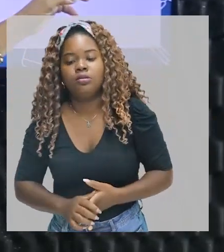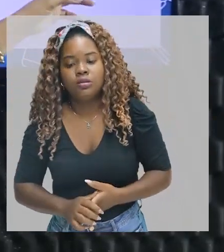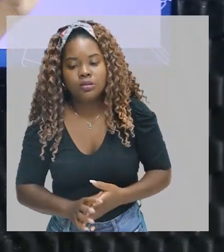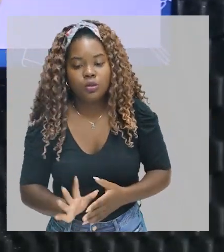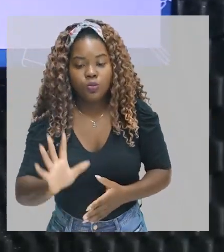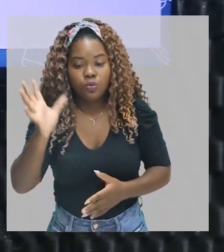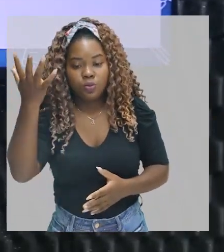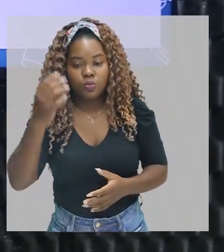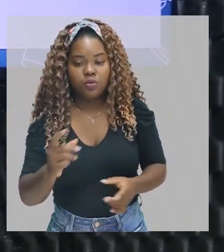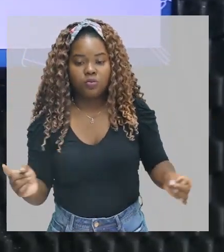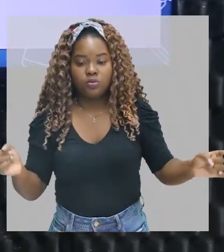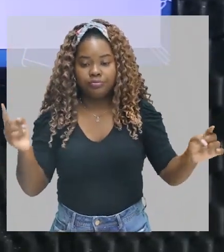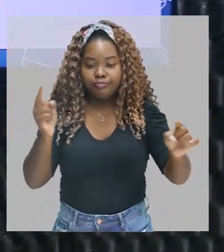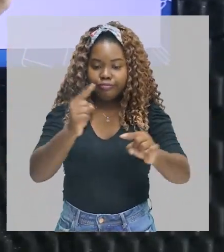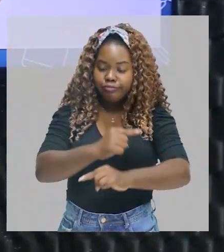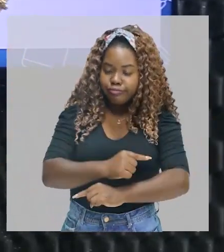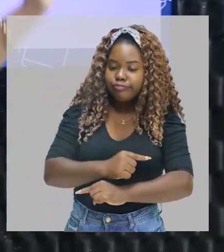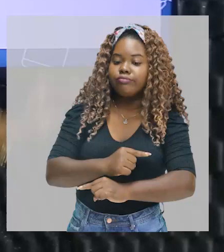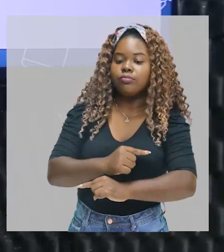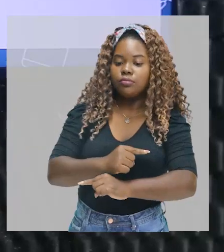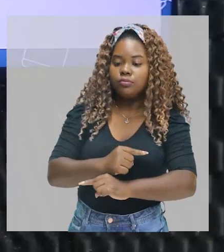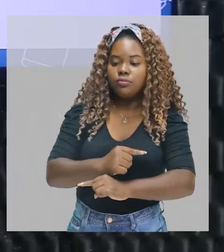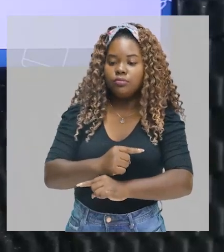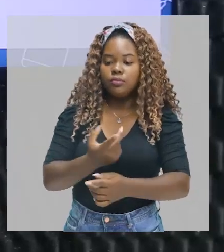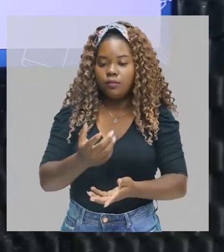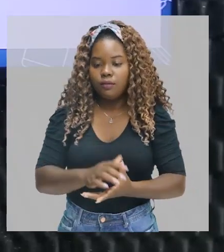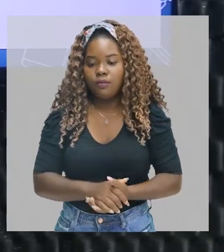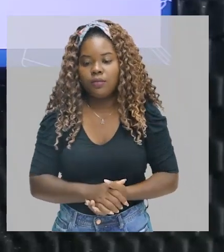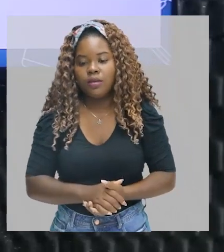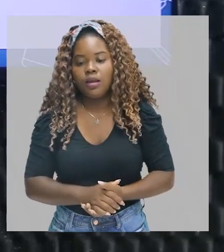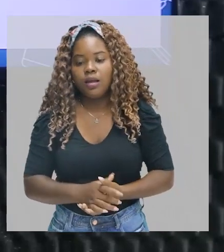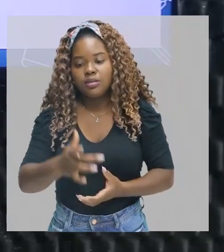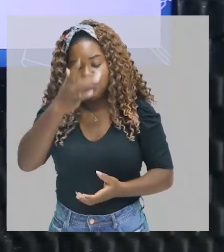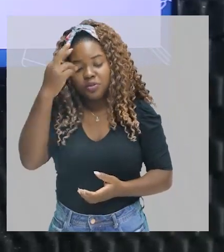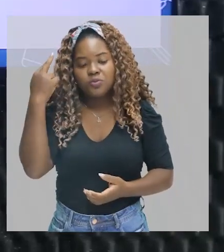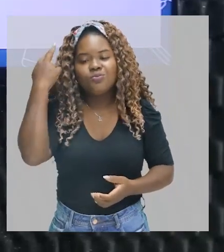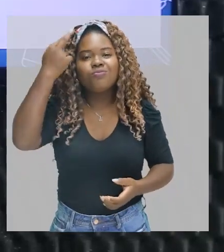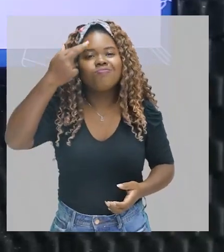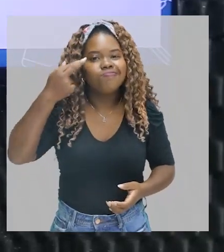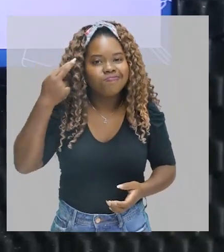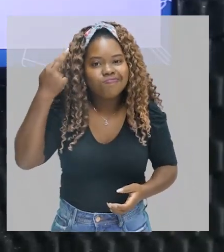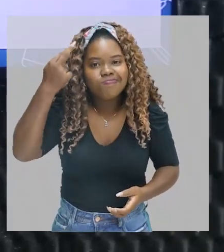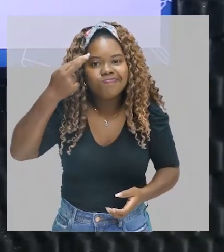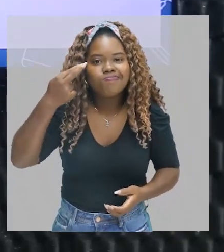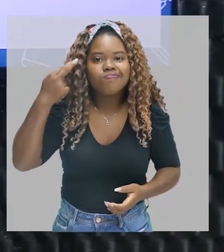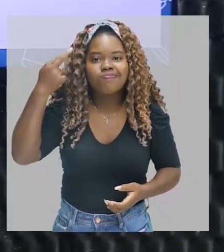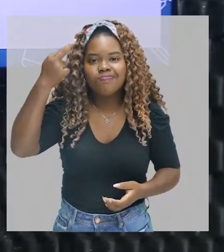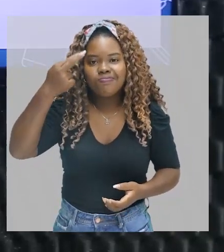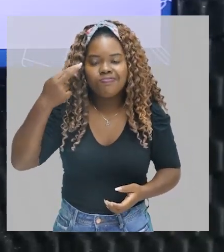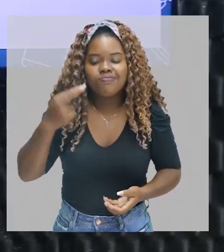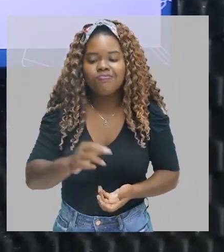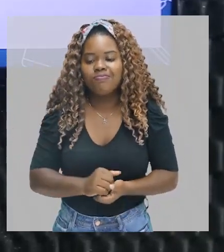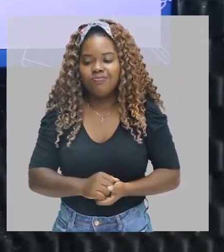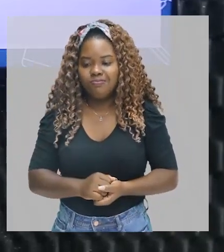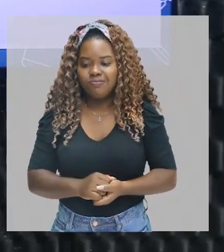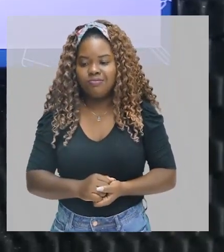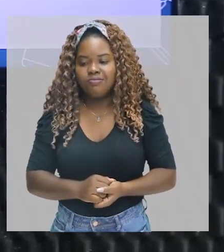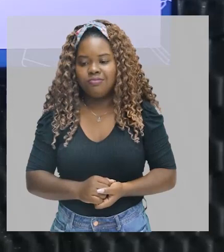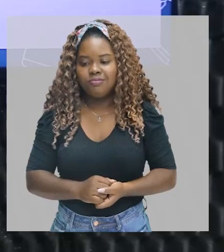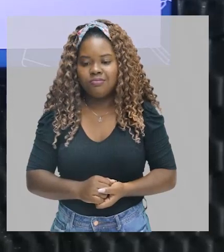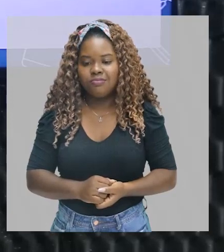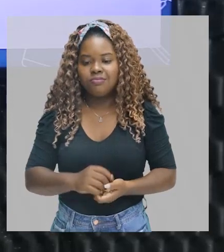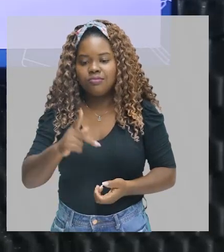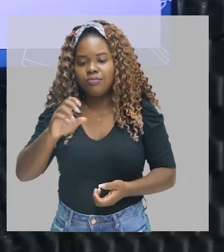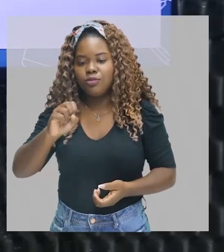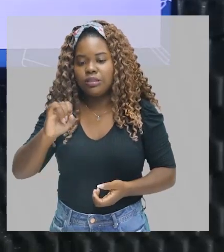reação contrária aos ideais racionalistas. Aquilo que é positivista,